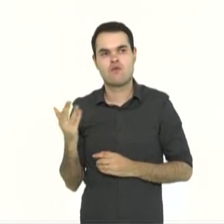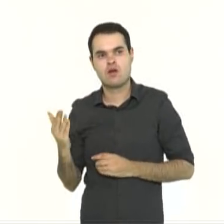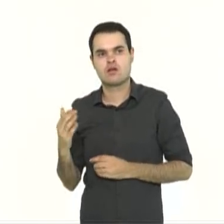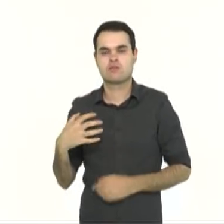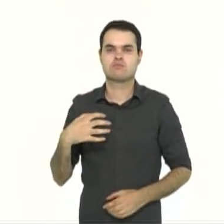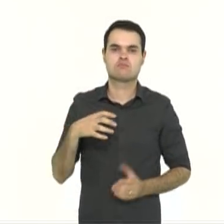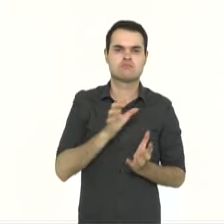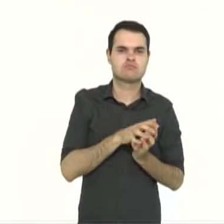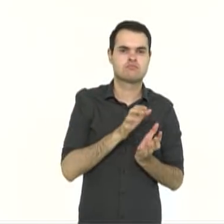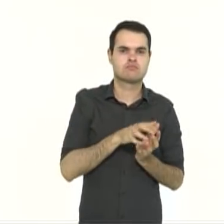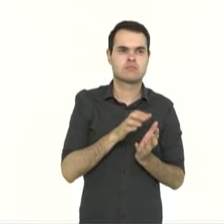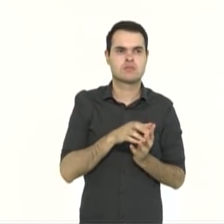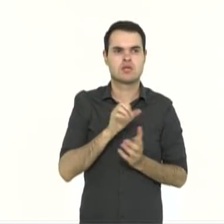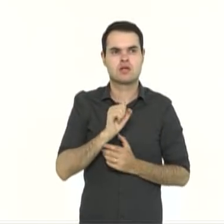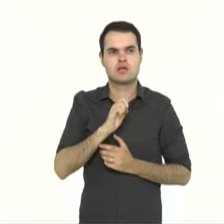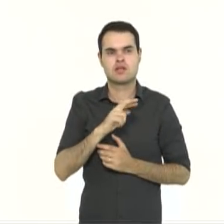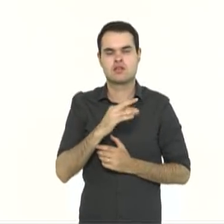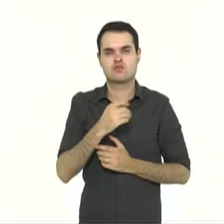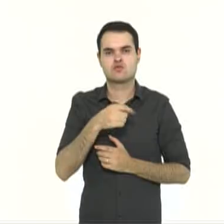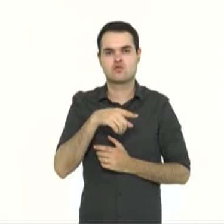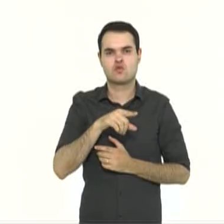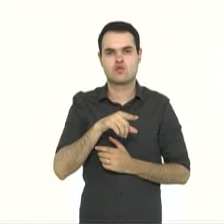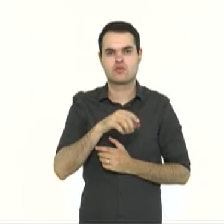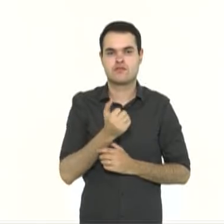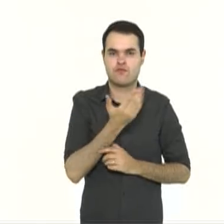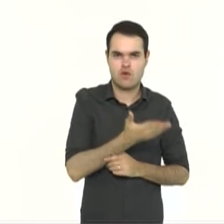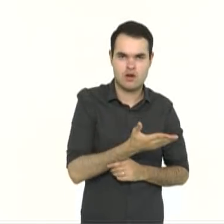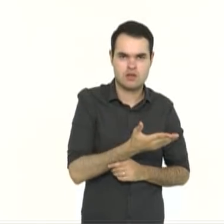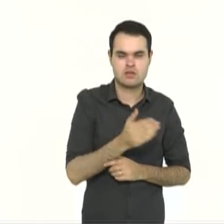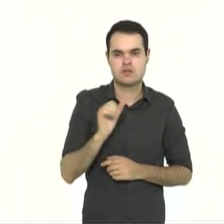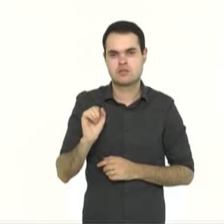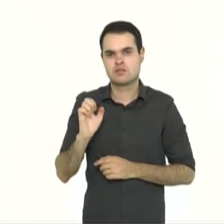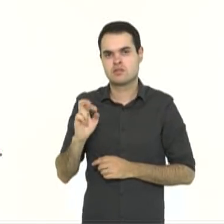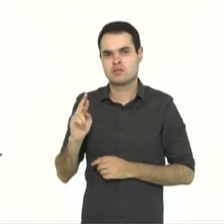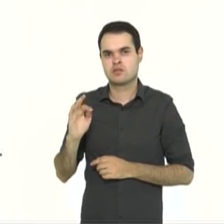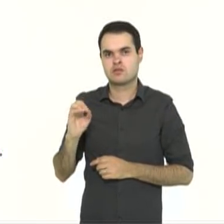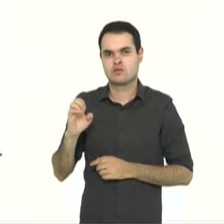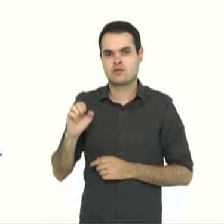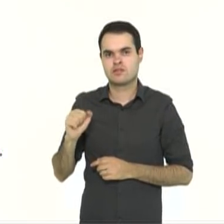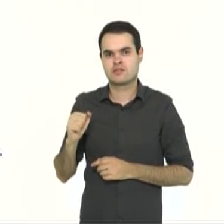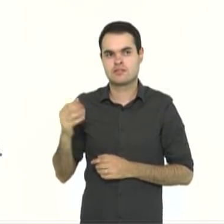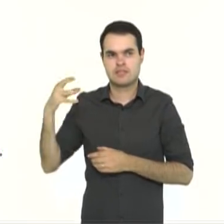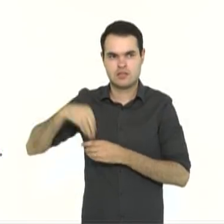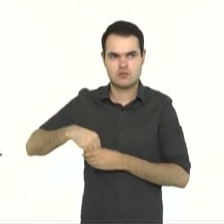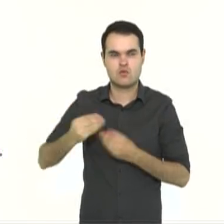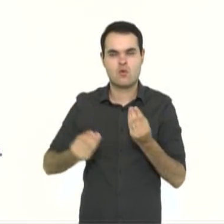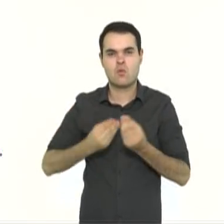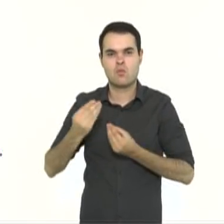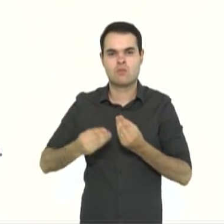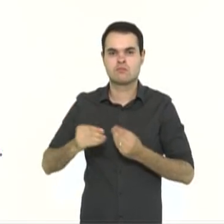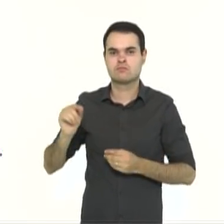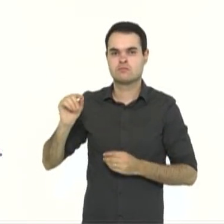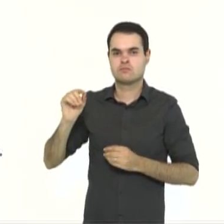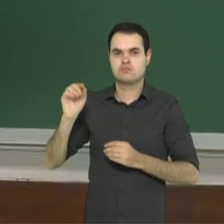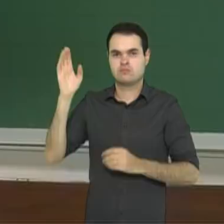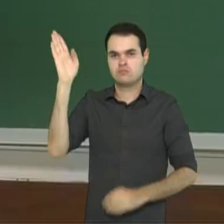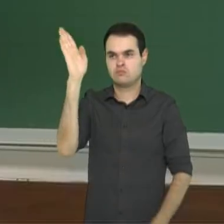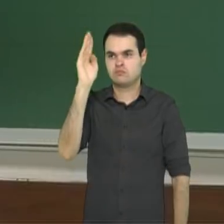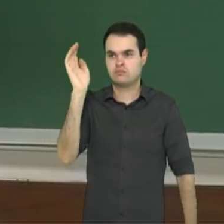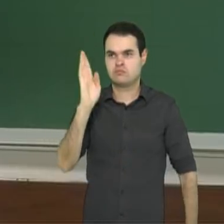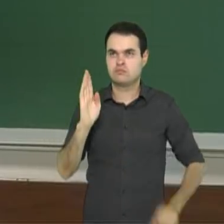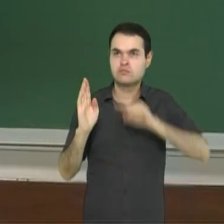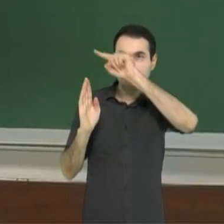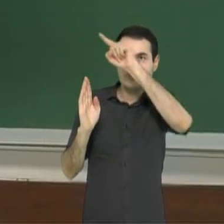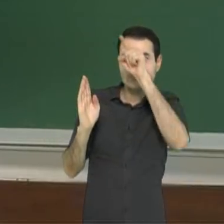Pernambuco e Bahia, mas esses a gente não conhece. Como que eram essas feiras? Olha só, para vocês entenderem o mapa dos